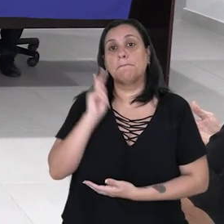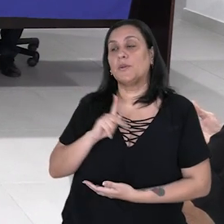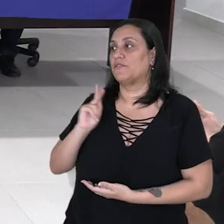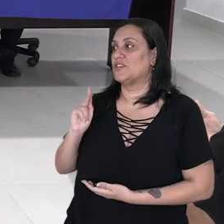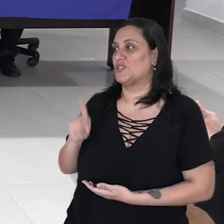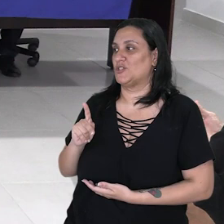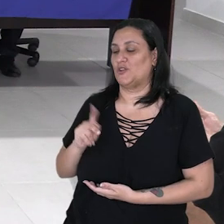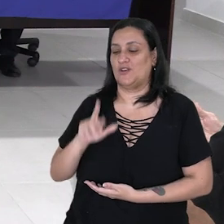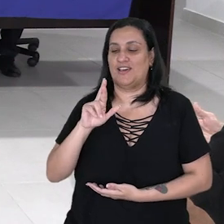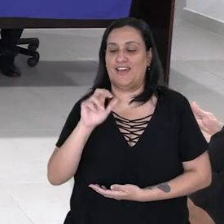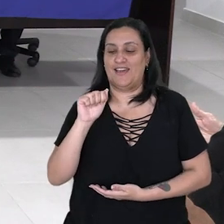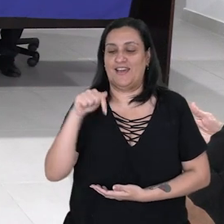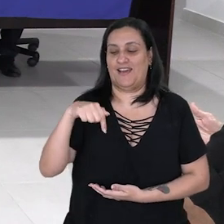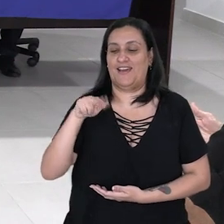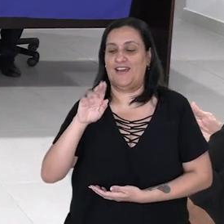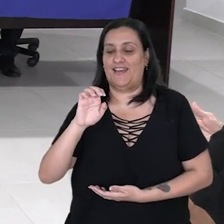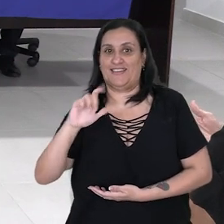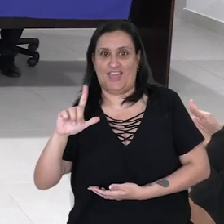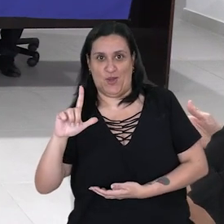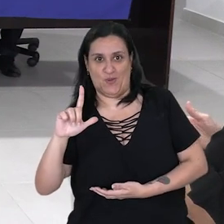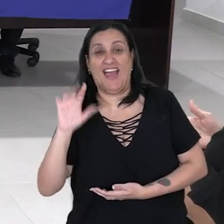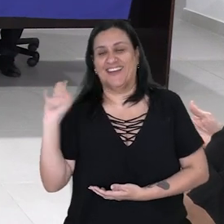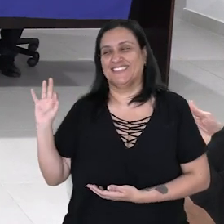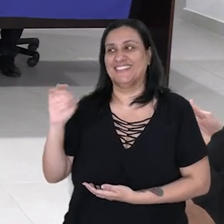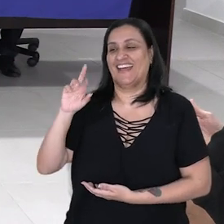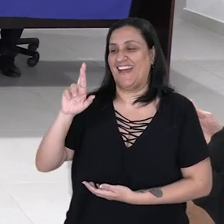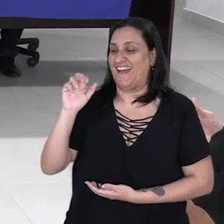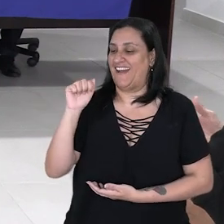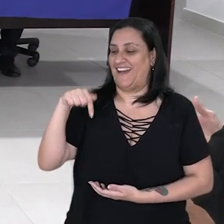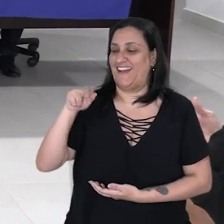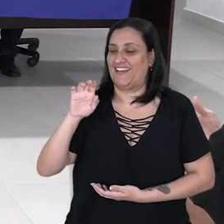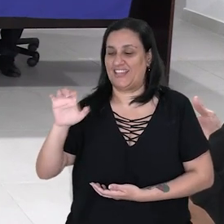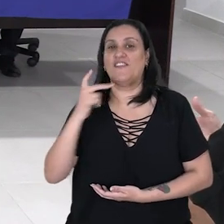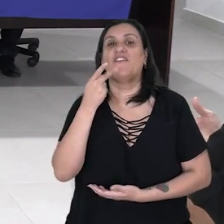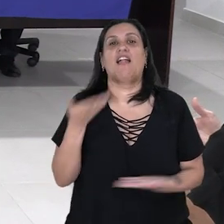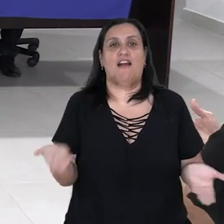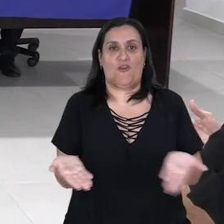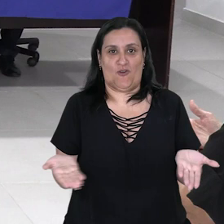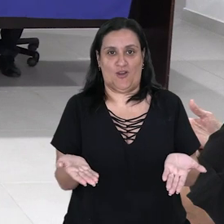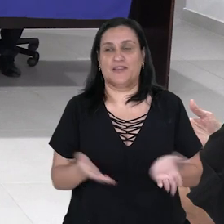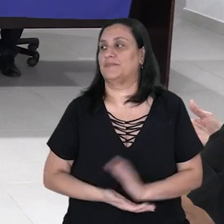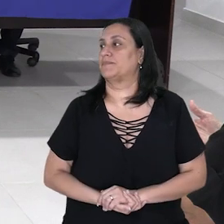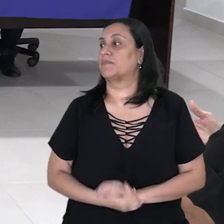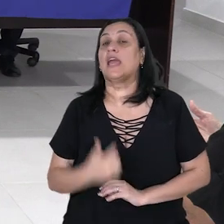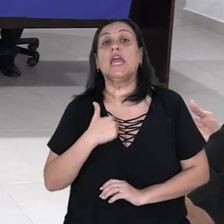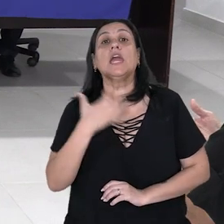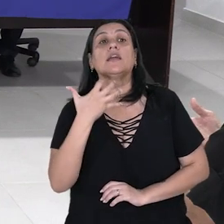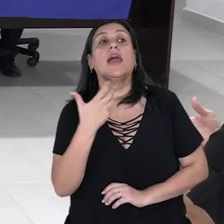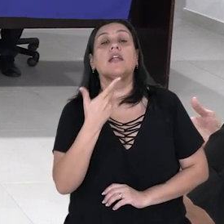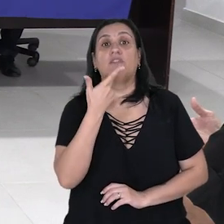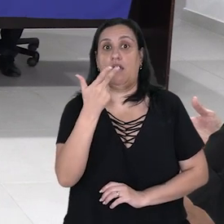professora Raquel... Tá certo, a professora Raquel vai falar agora para a gente. Eu só queria fazer